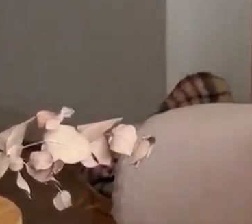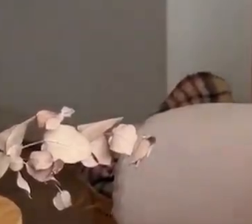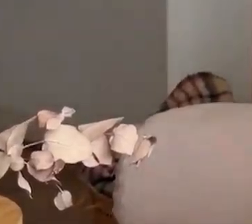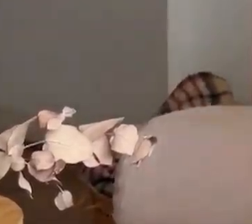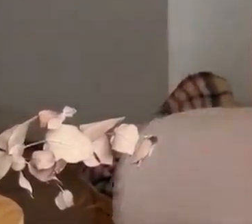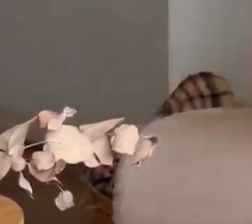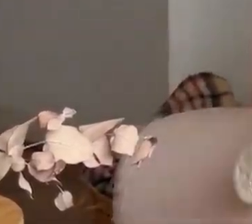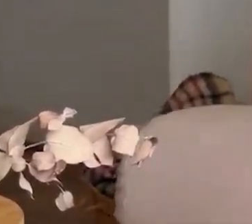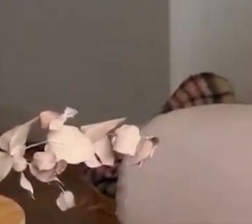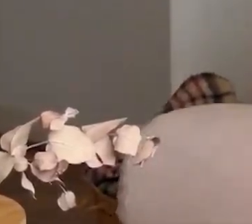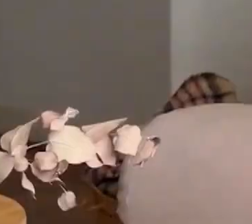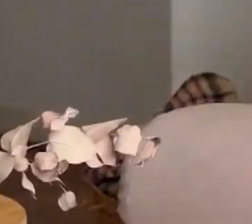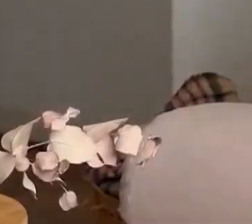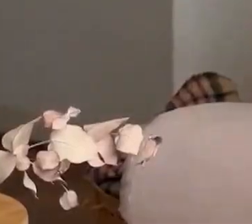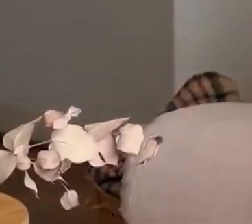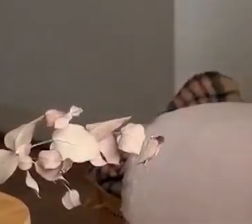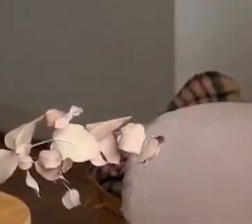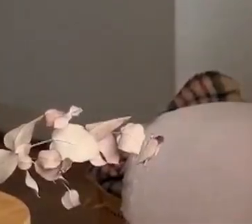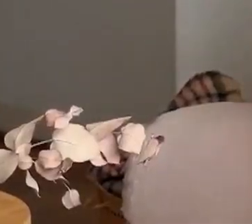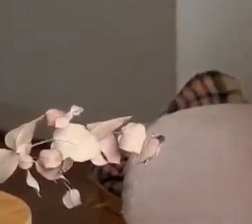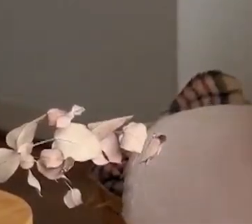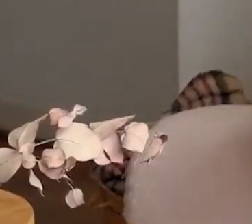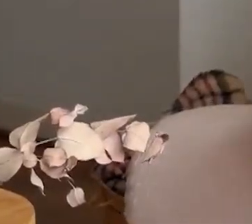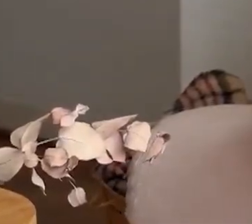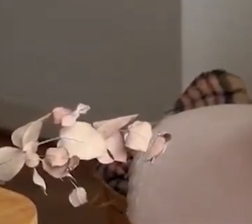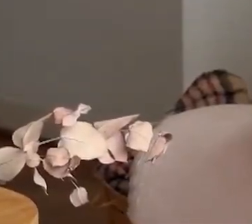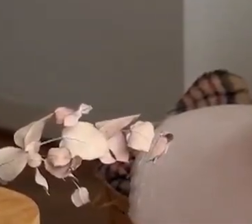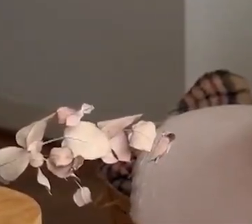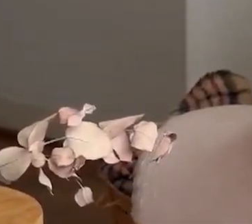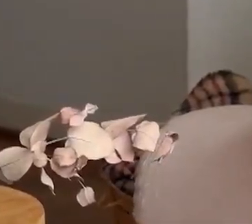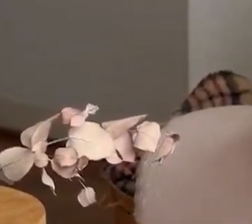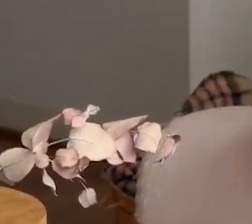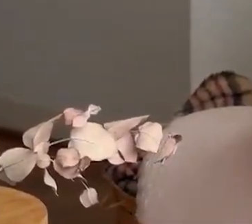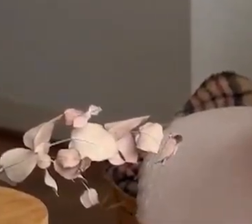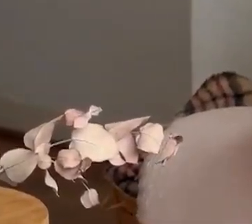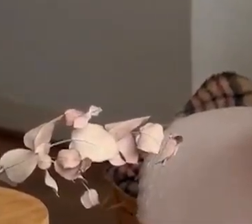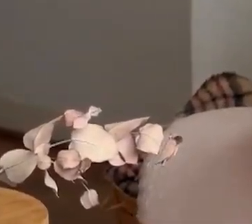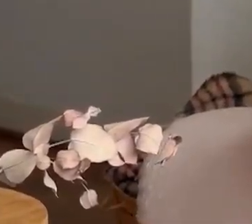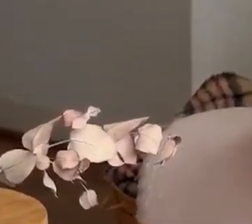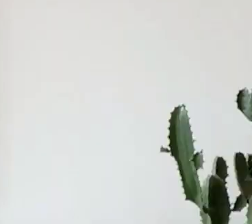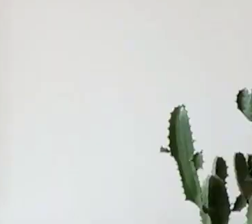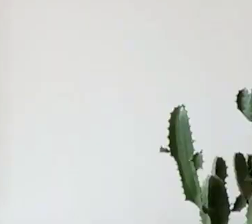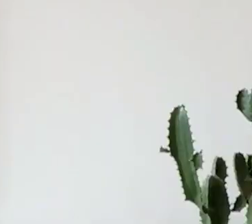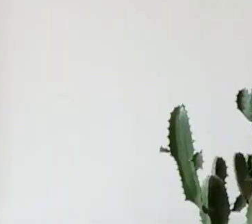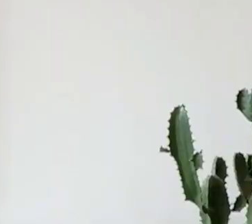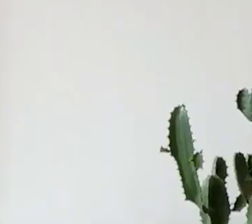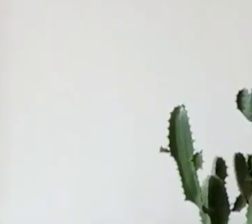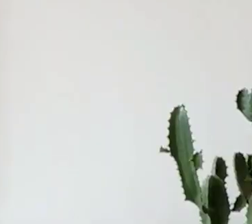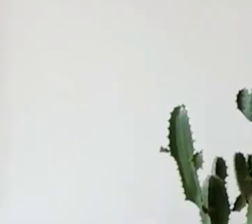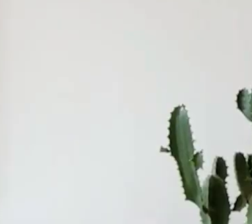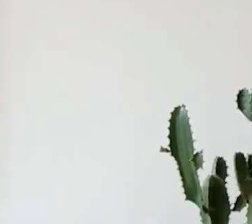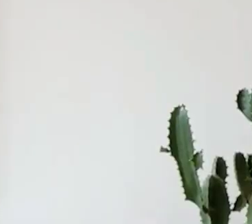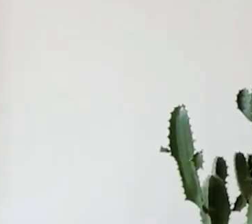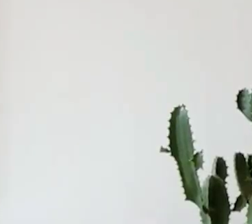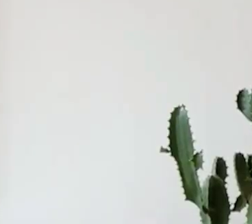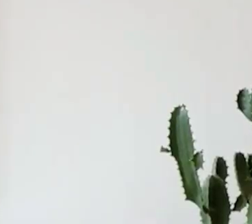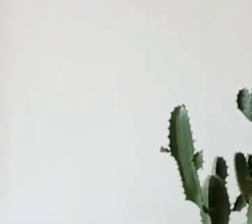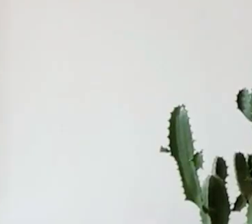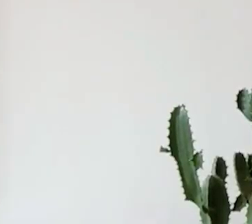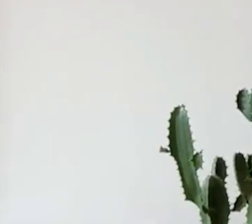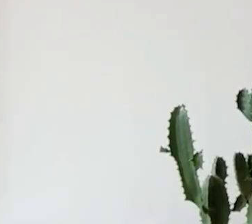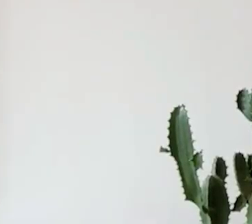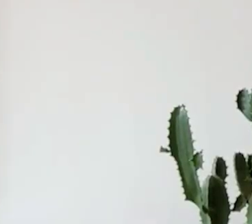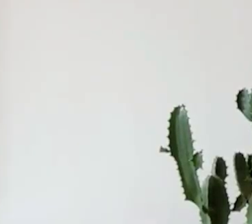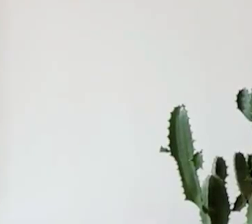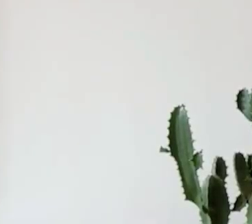mínima. Então quem ganha menos tem IR0 e quem tem muito começa a contribuir de forma justa. Quer entender os detalhes? A gente vai deixar um